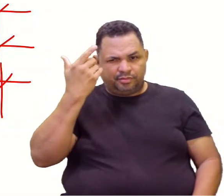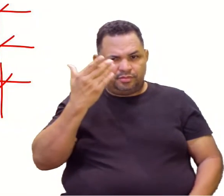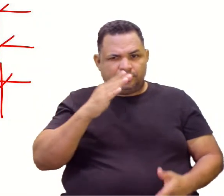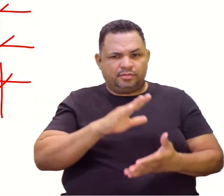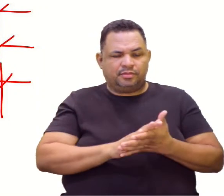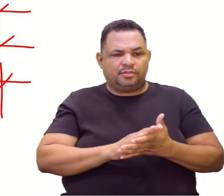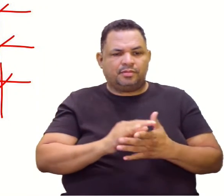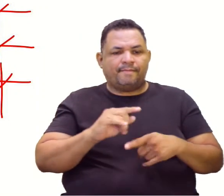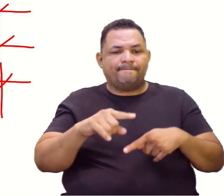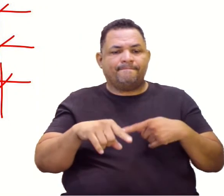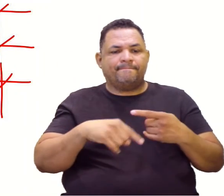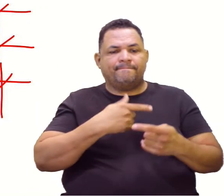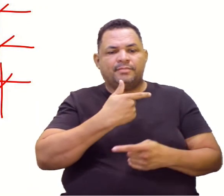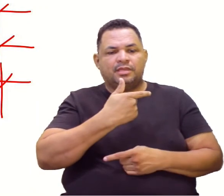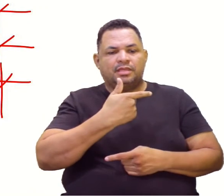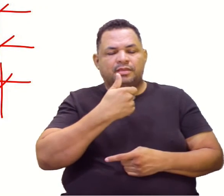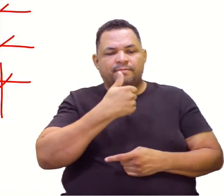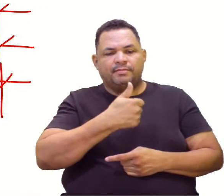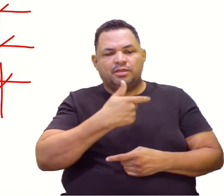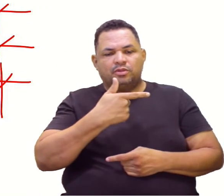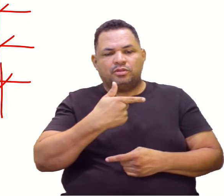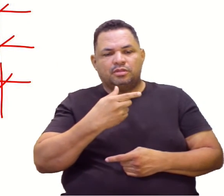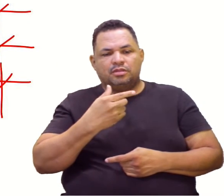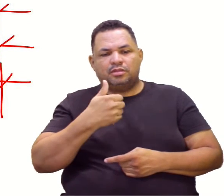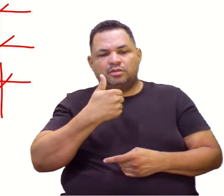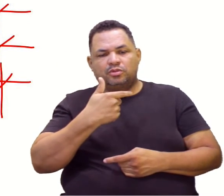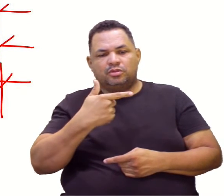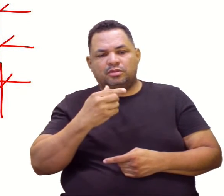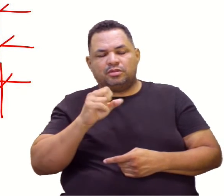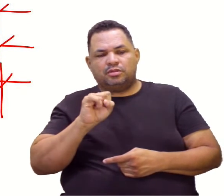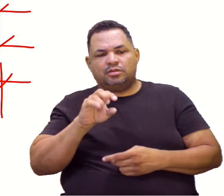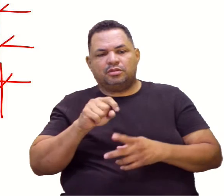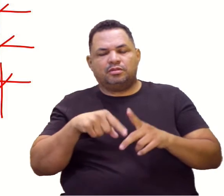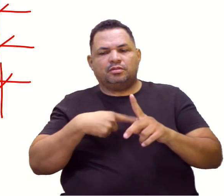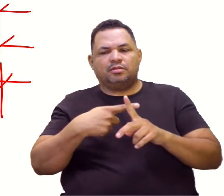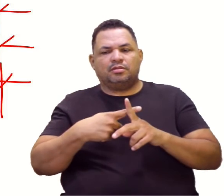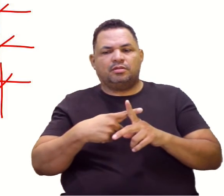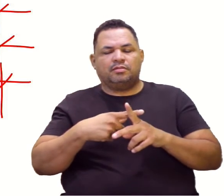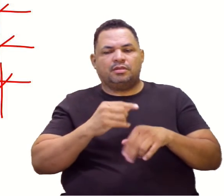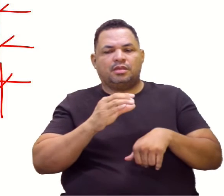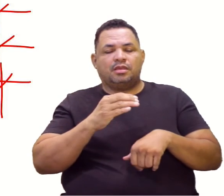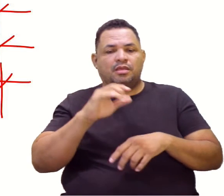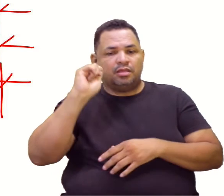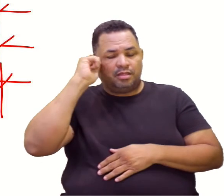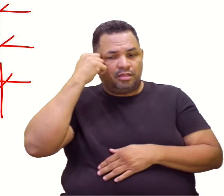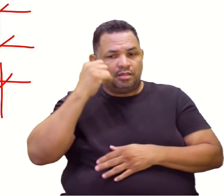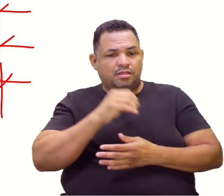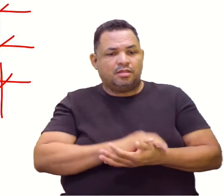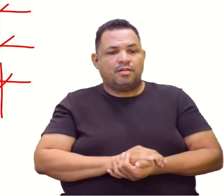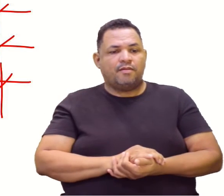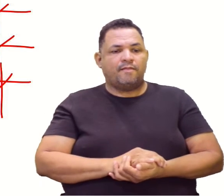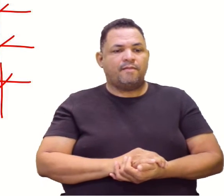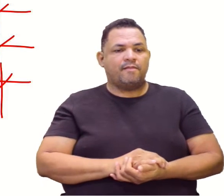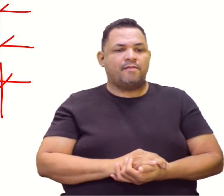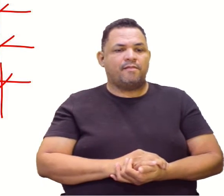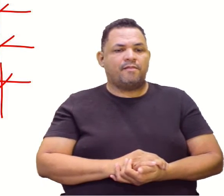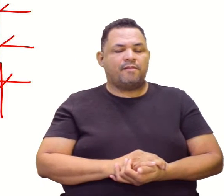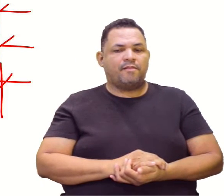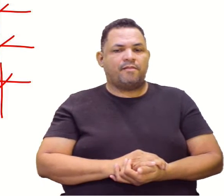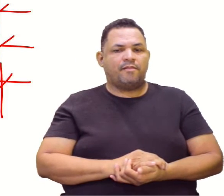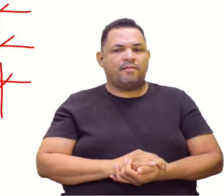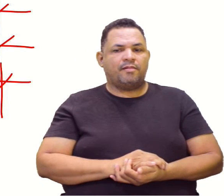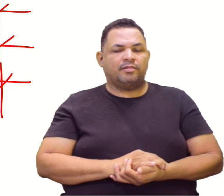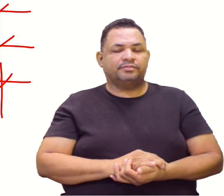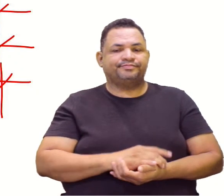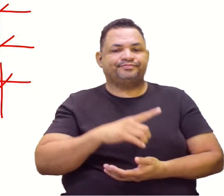mais 320, o que falta para chegar em 2.560 é a parte preta. É porque 320 foi o cinza, 1.280 foi o branco. Só que